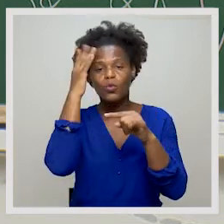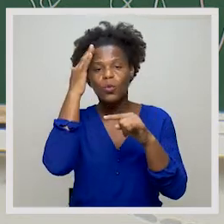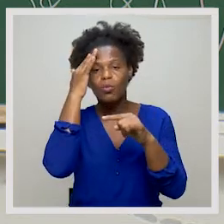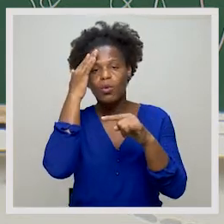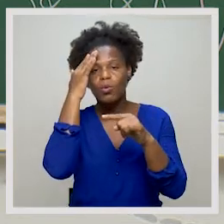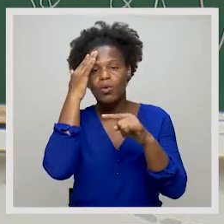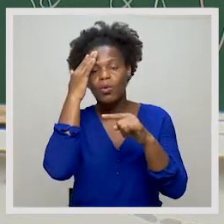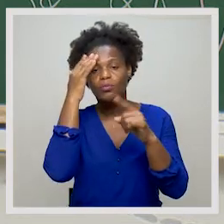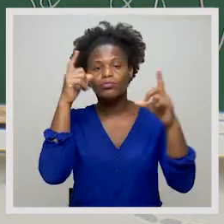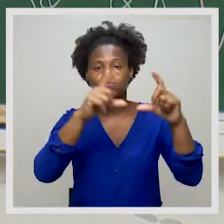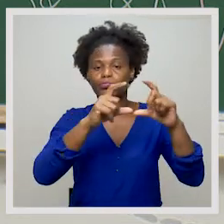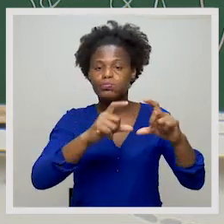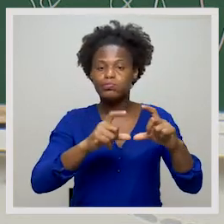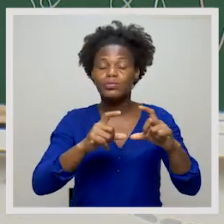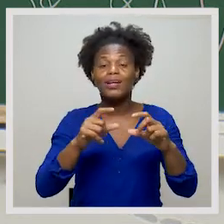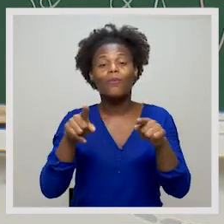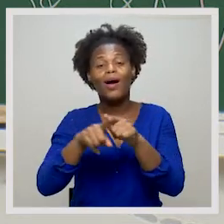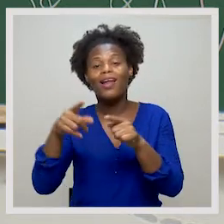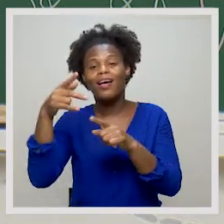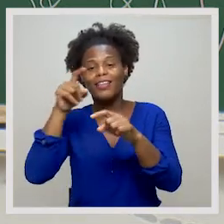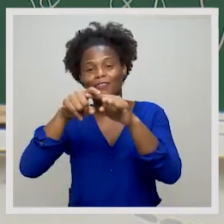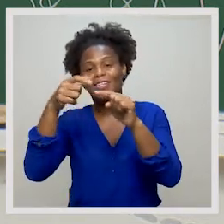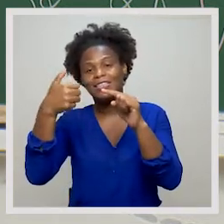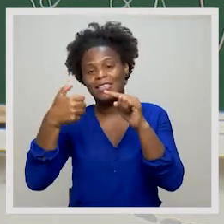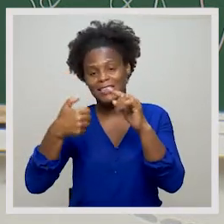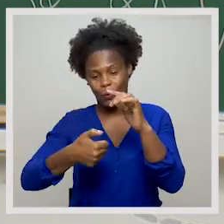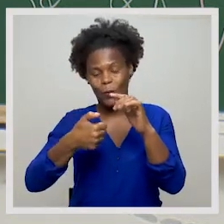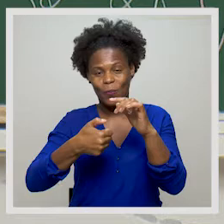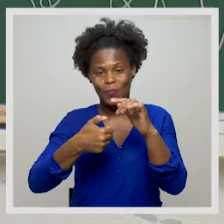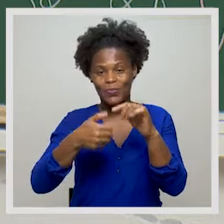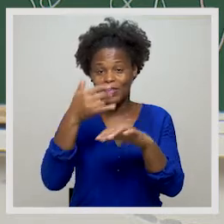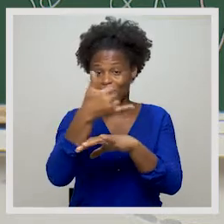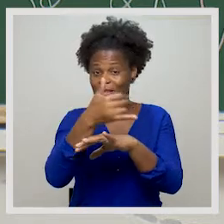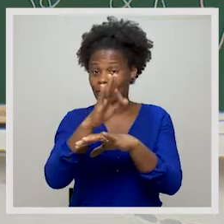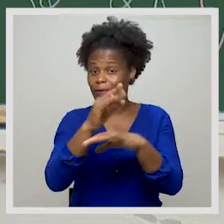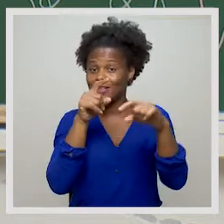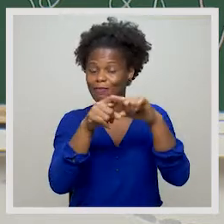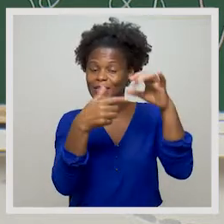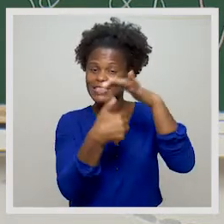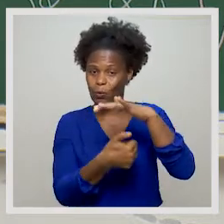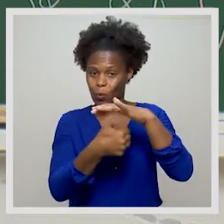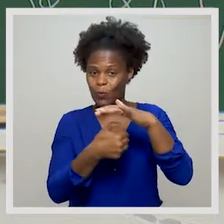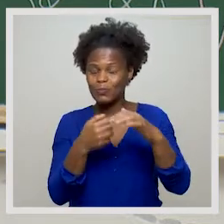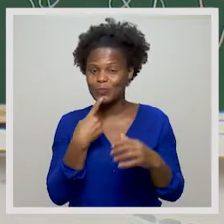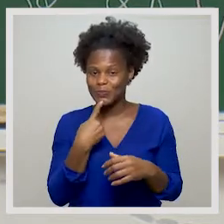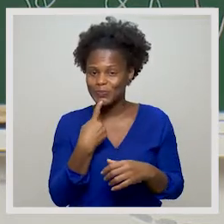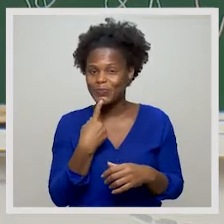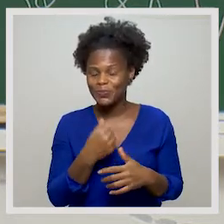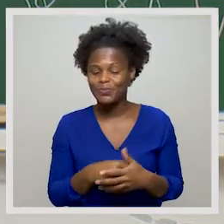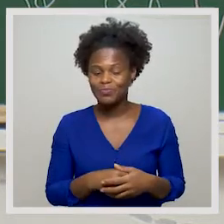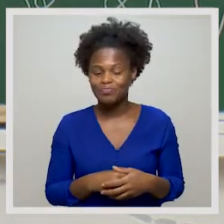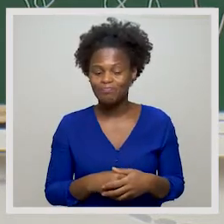de classes que vamos formar, ou seja, a dividir por 5, que é o número de